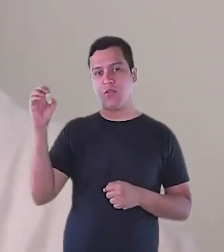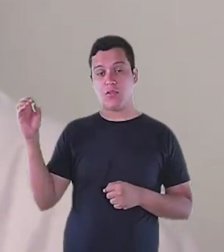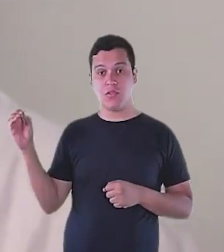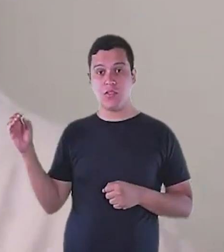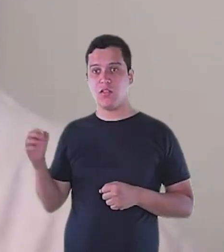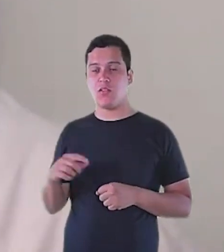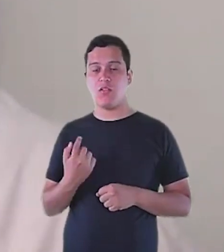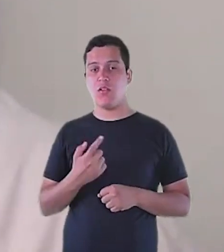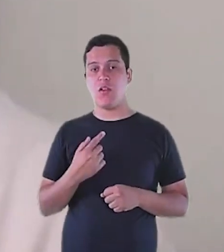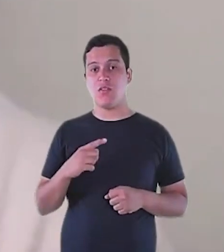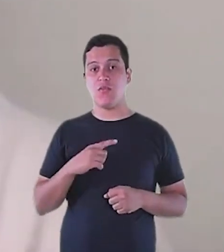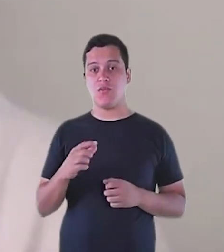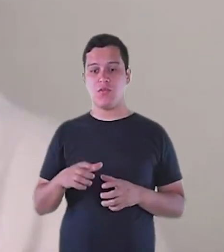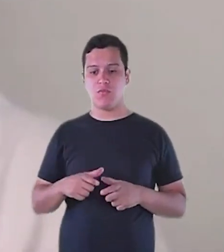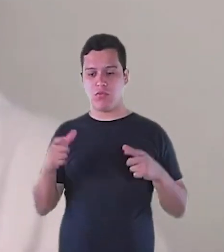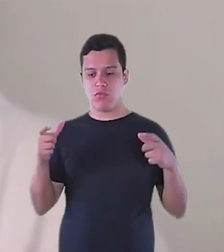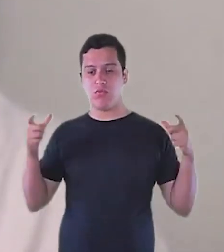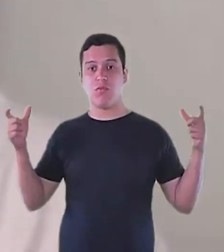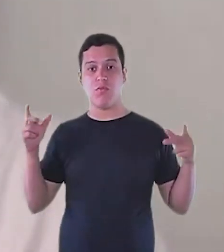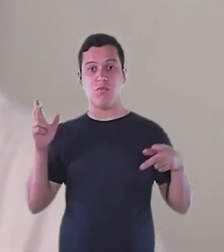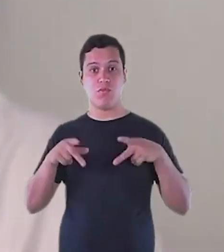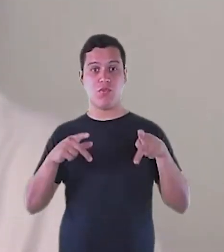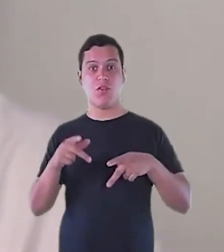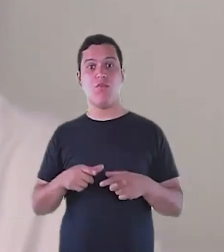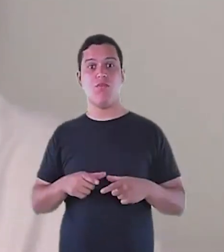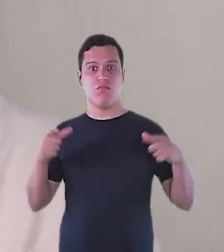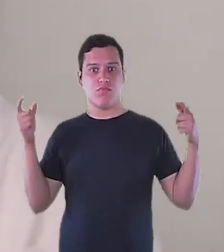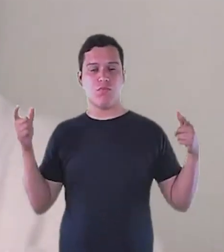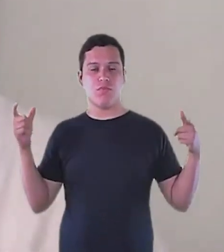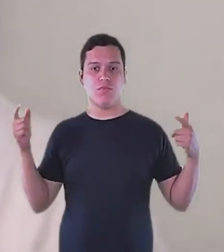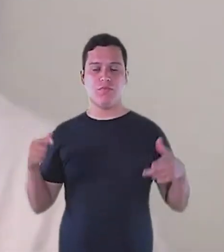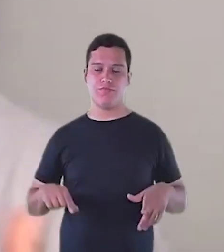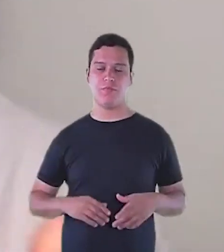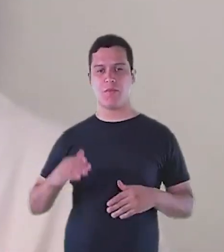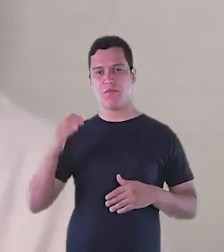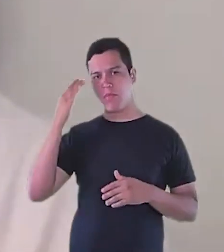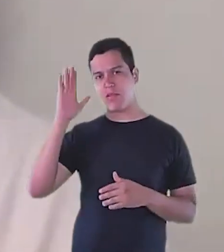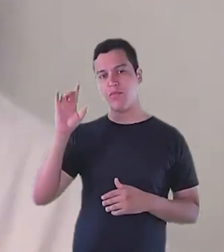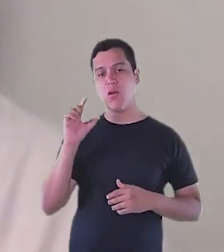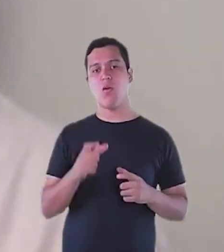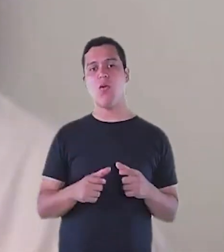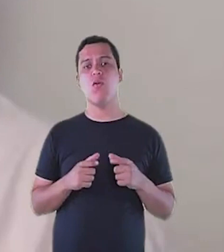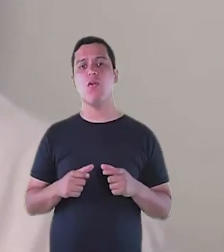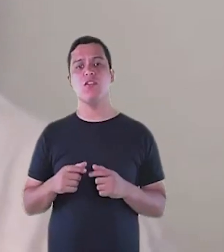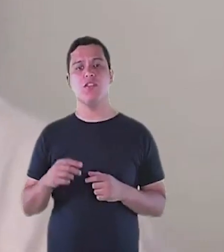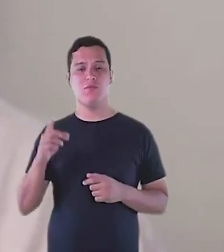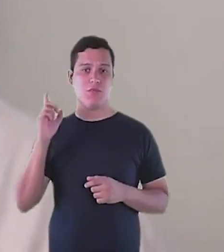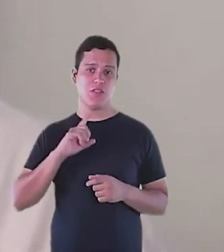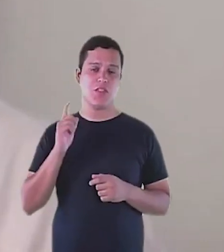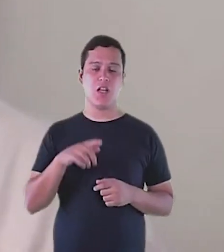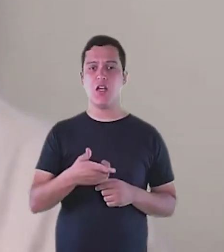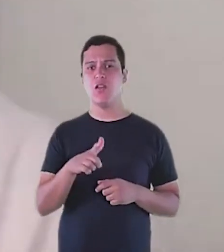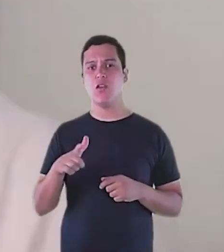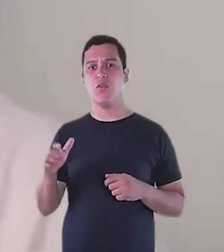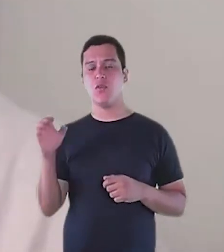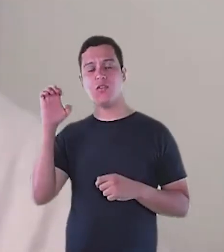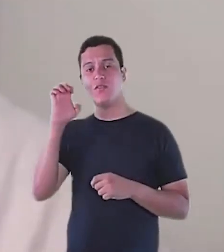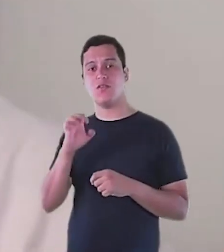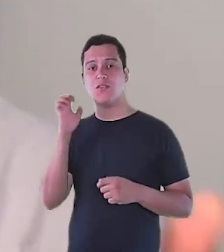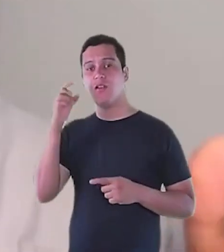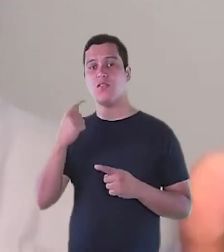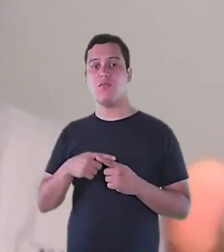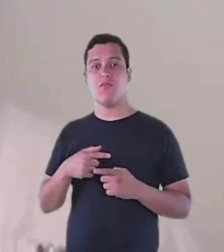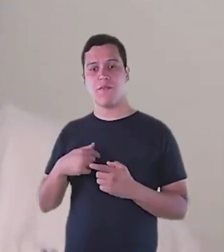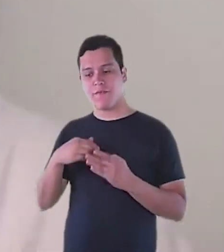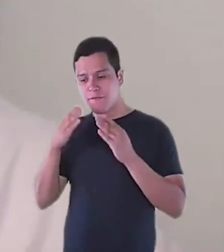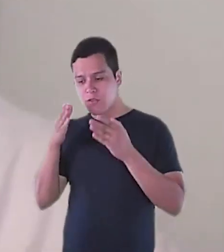aquele meridiano, que ia de Belém do Pará até Laguna, Santa Catarina. Aí, com o Tratado de Madrid, o rei de Portugal e o rei da Espanha reconhecem